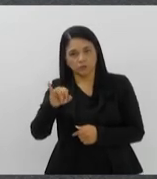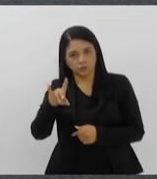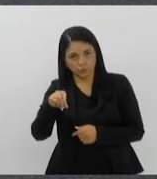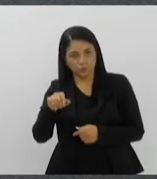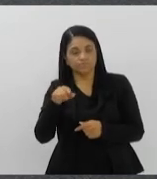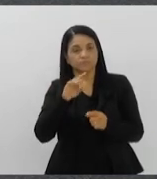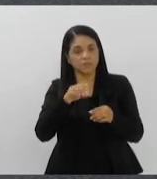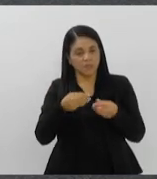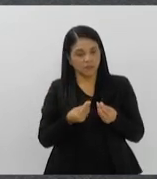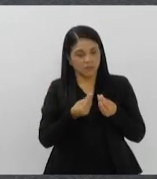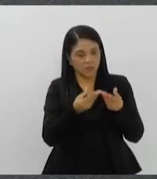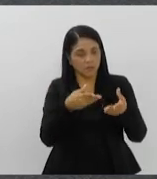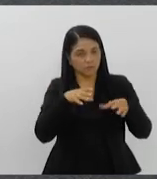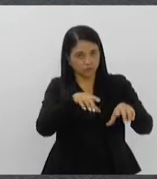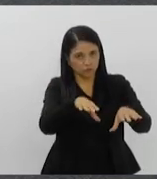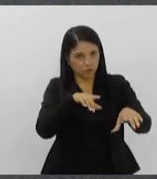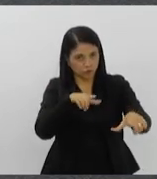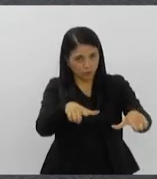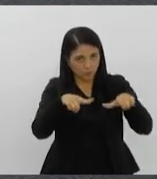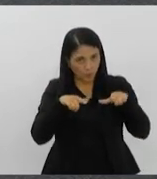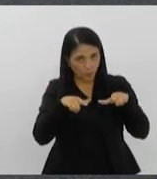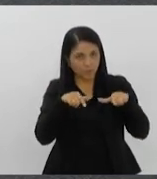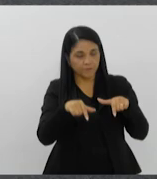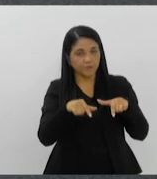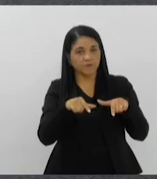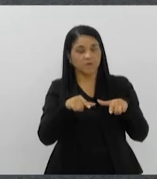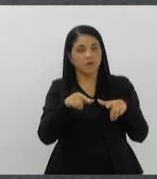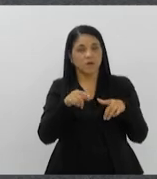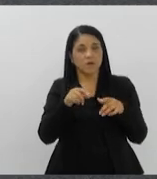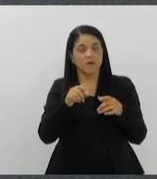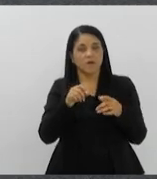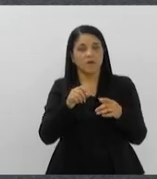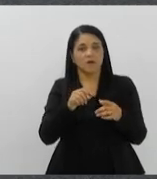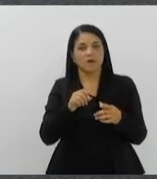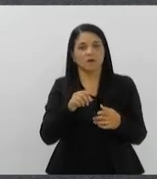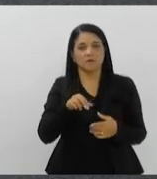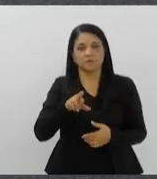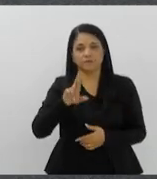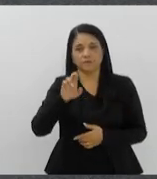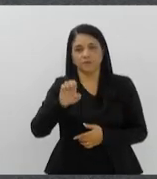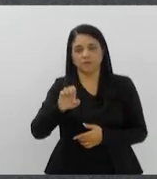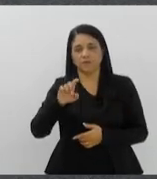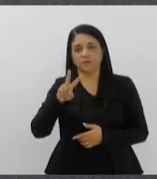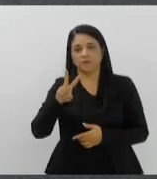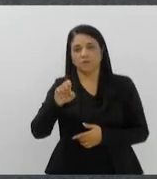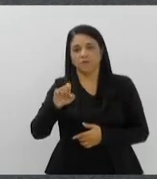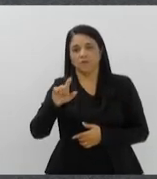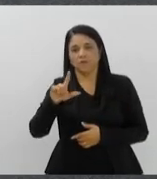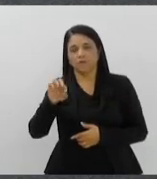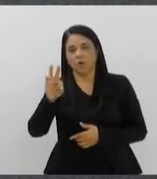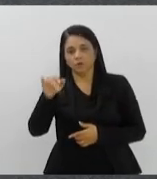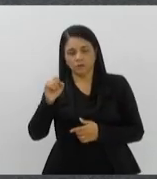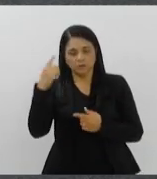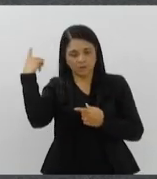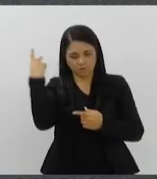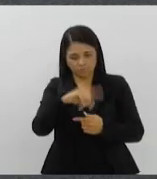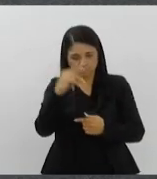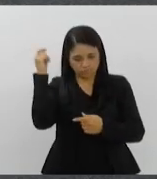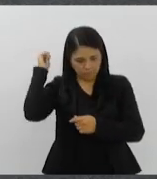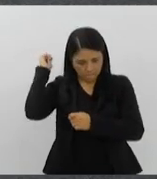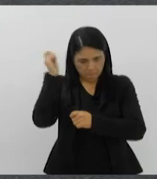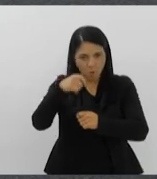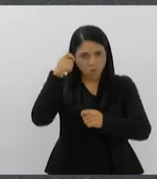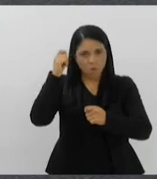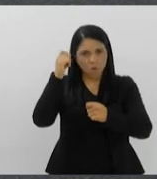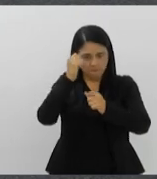muito importante porque foi a revolta da chibata, né, contra os castigos,